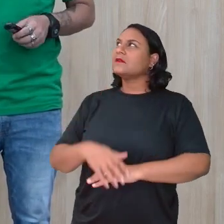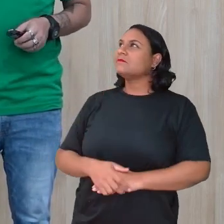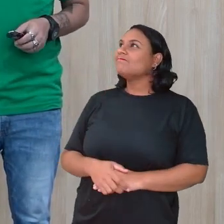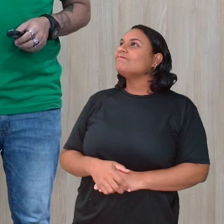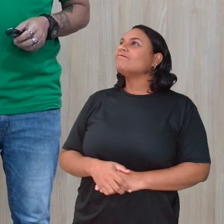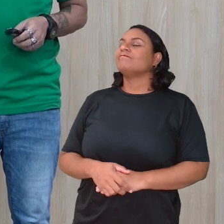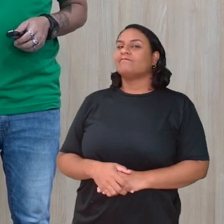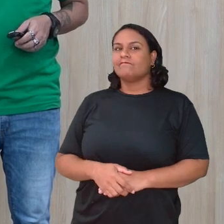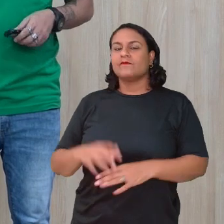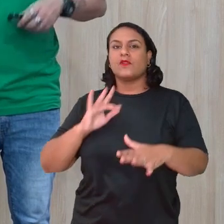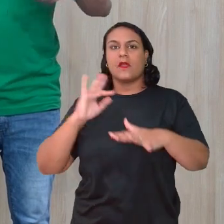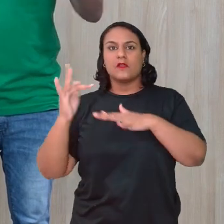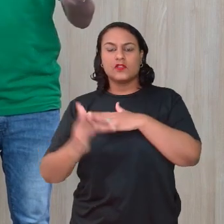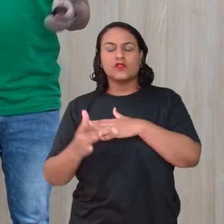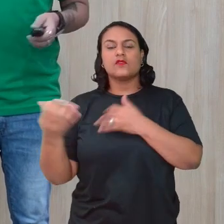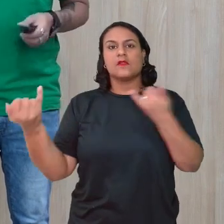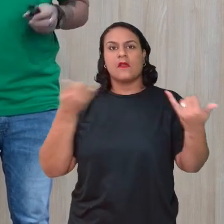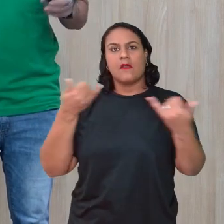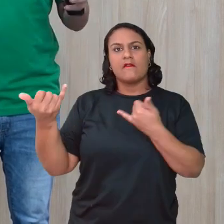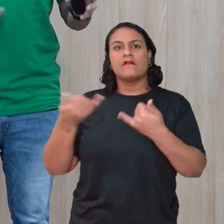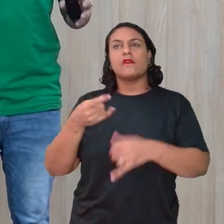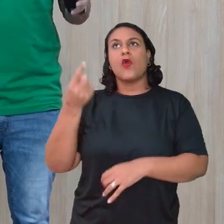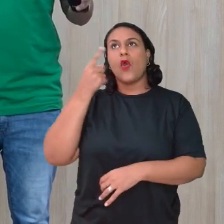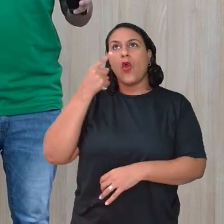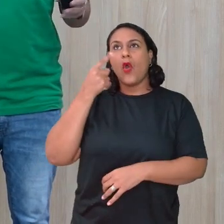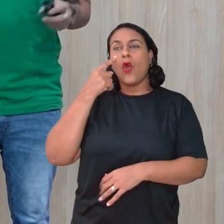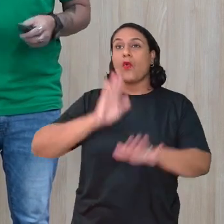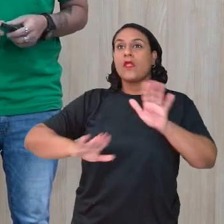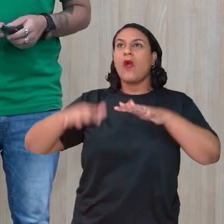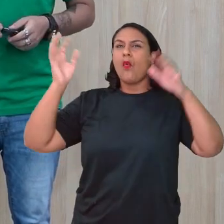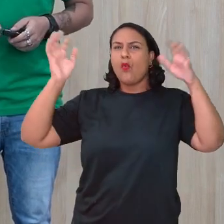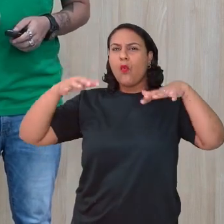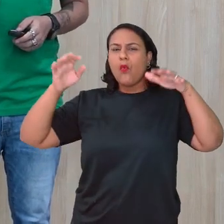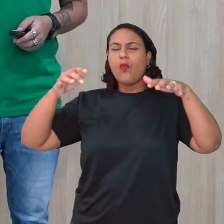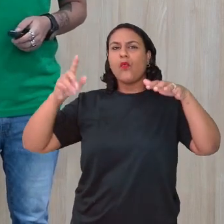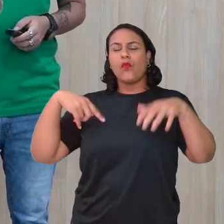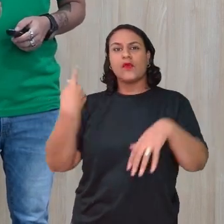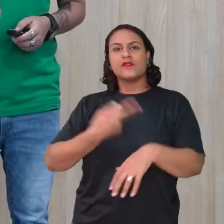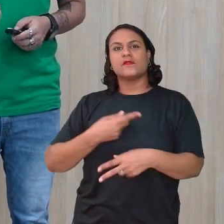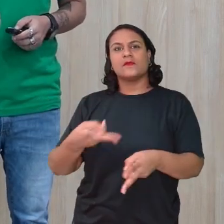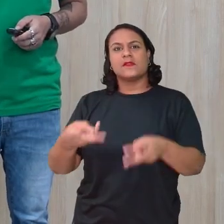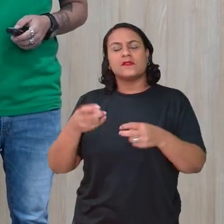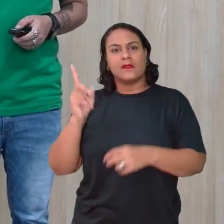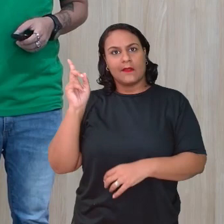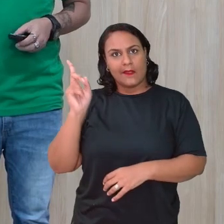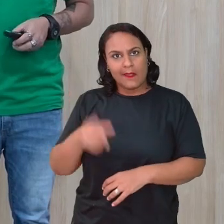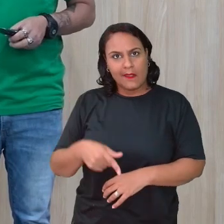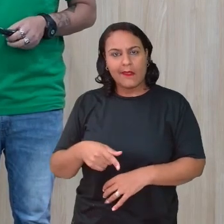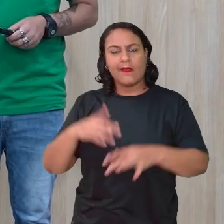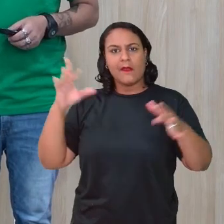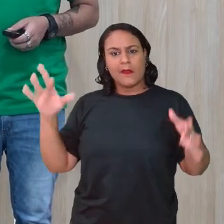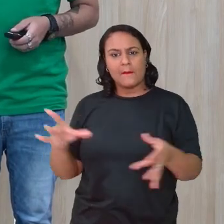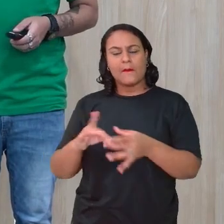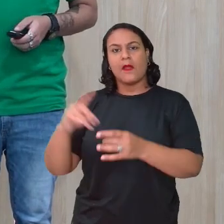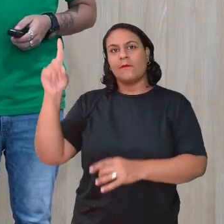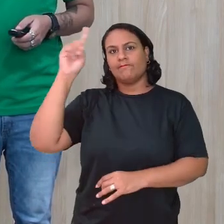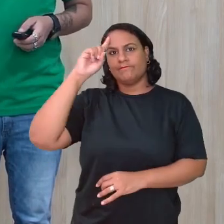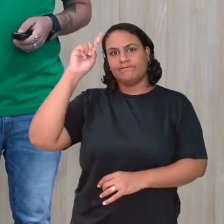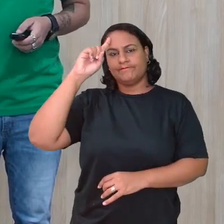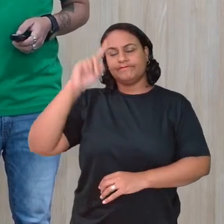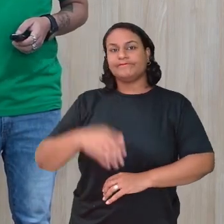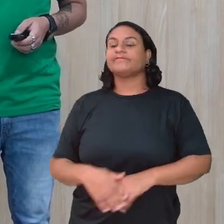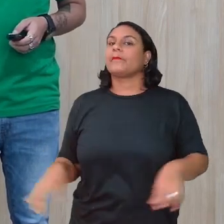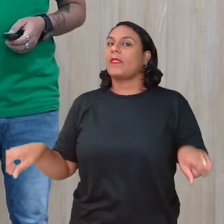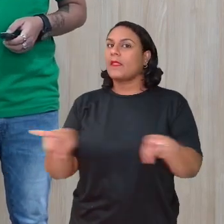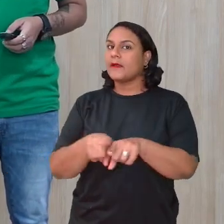sociais alerta de chuva, então a gente já começa a perceber que isso é uma situação ligada ao nosso dia a dia. A gente